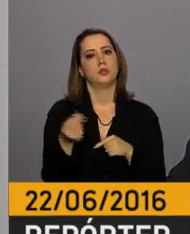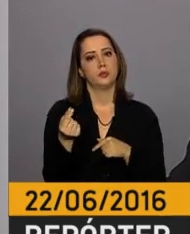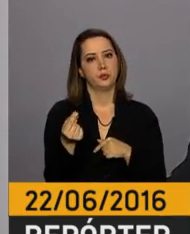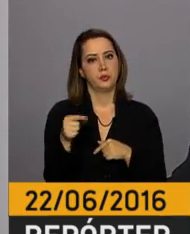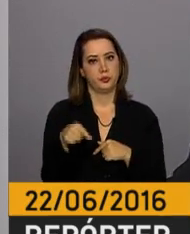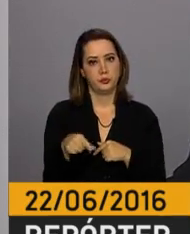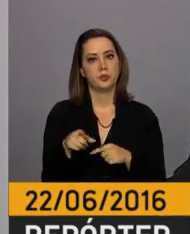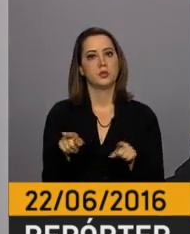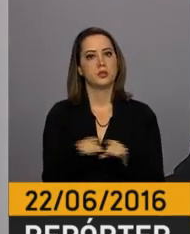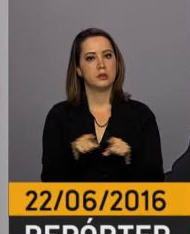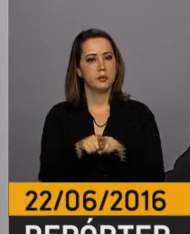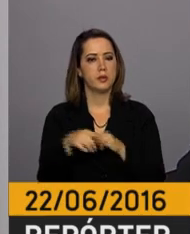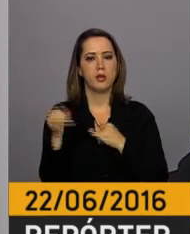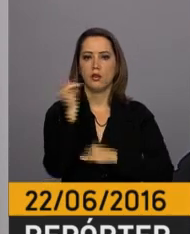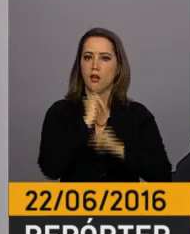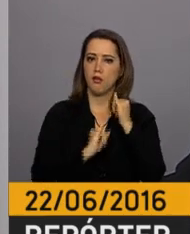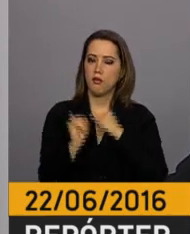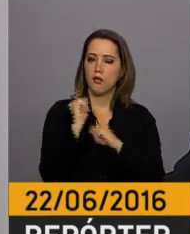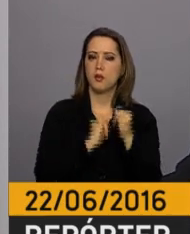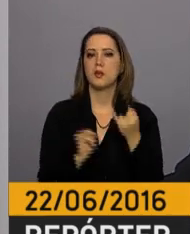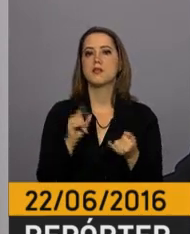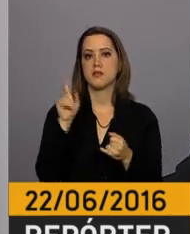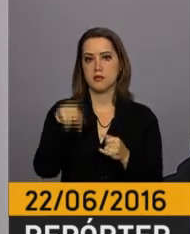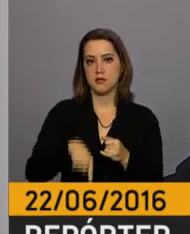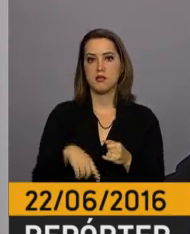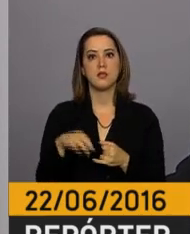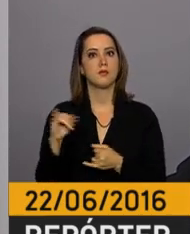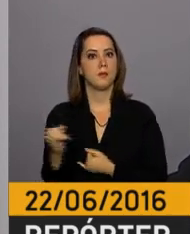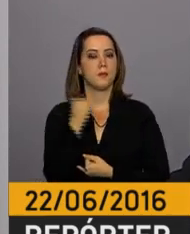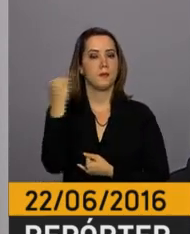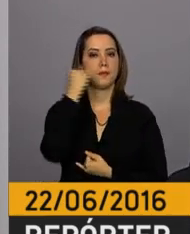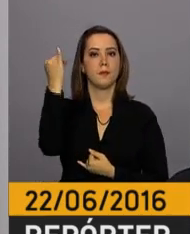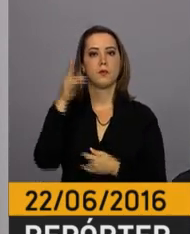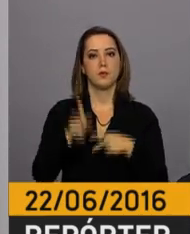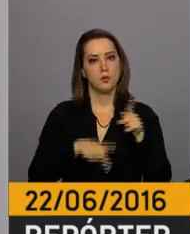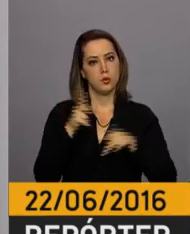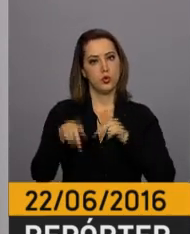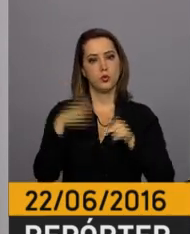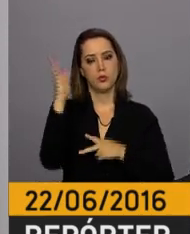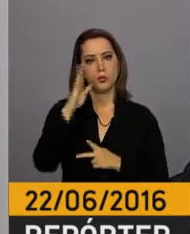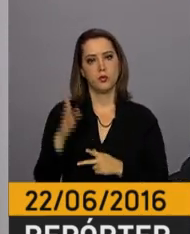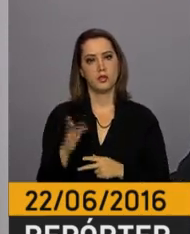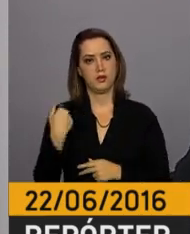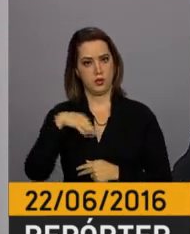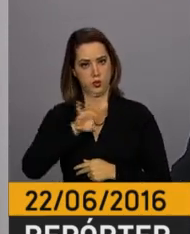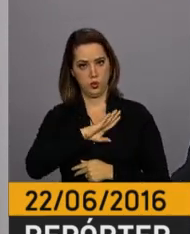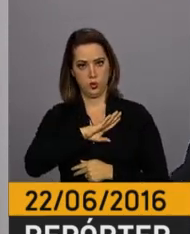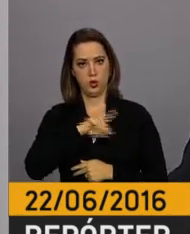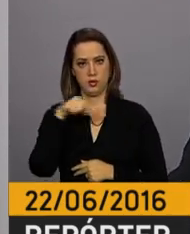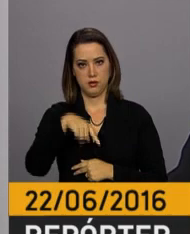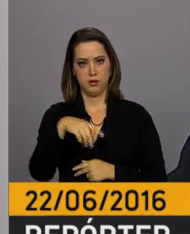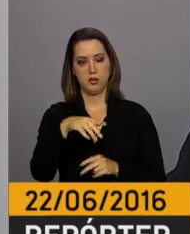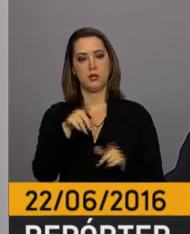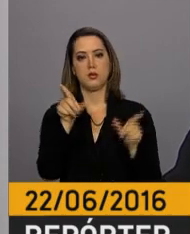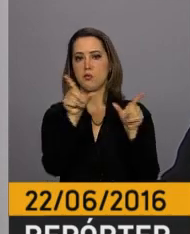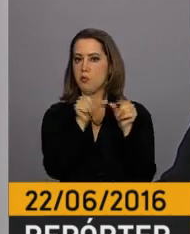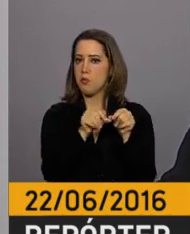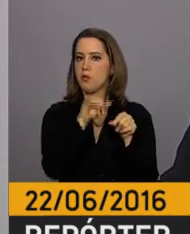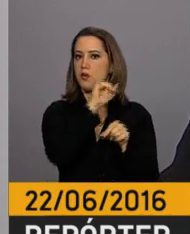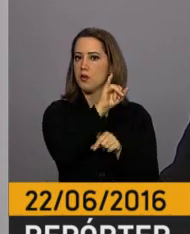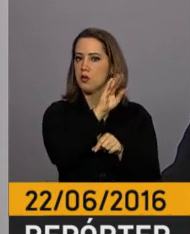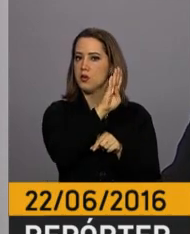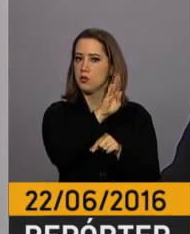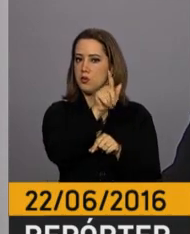público é a informação portanto nós estamos aqui no IBGE representando eh esta